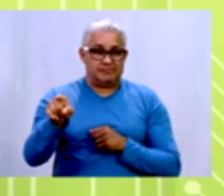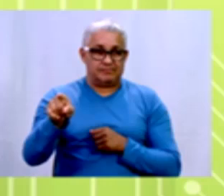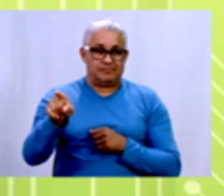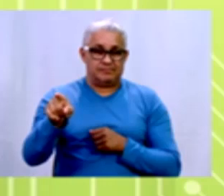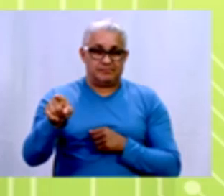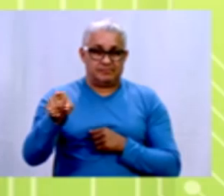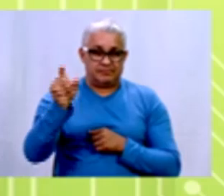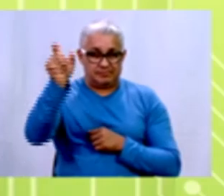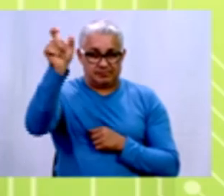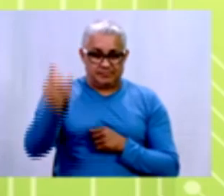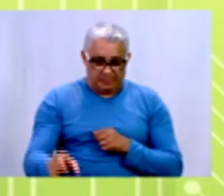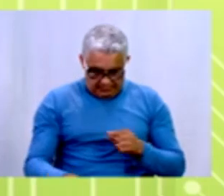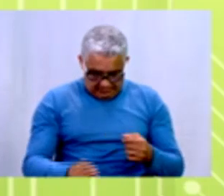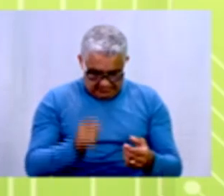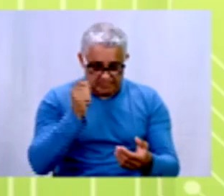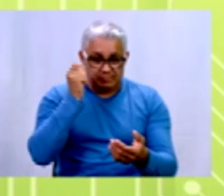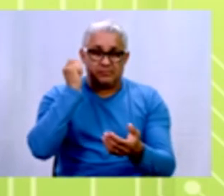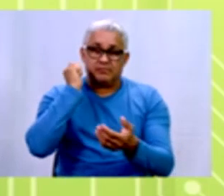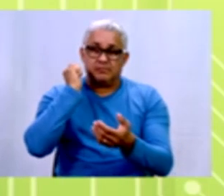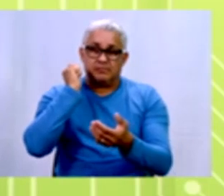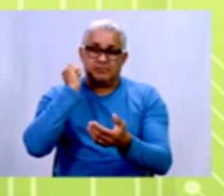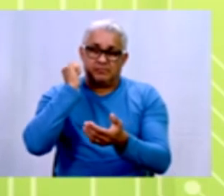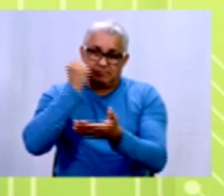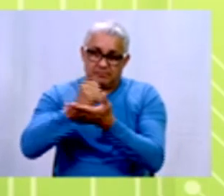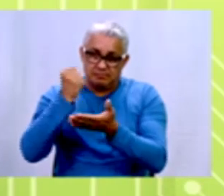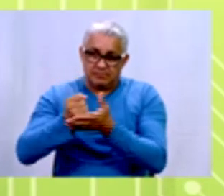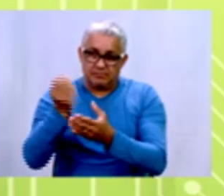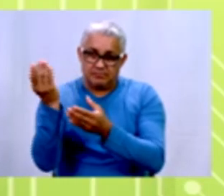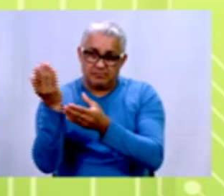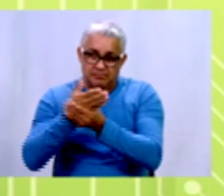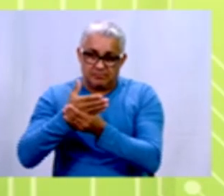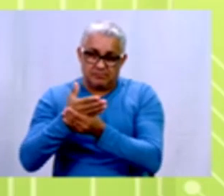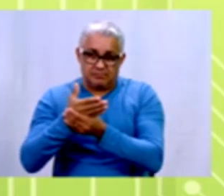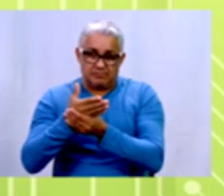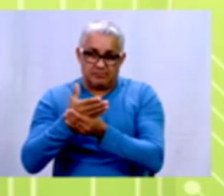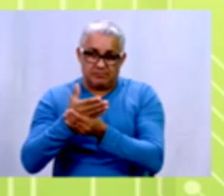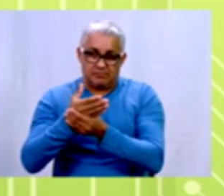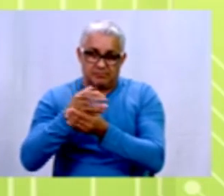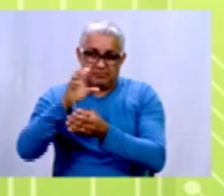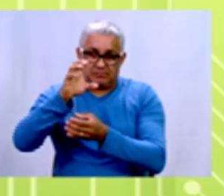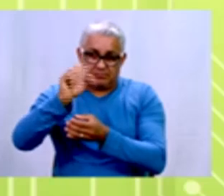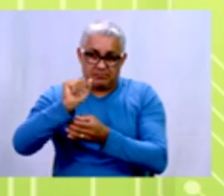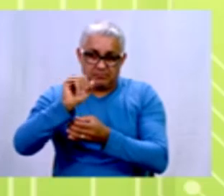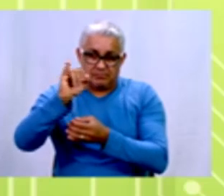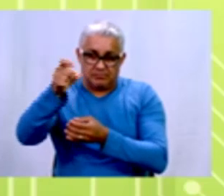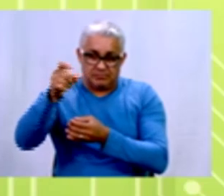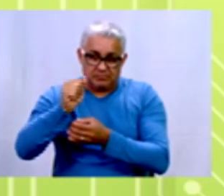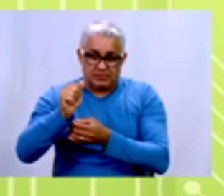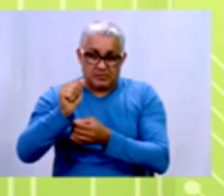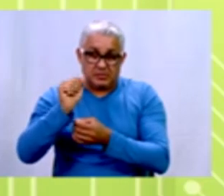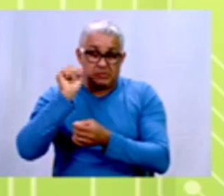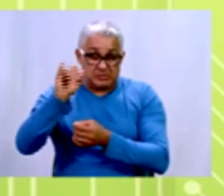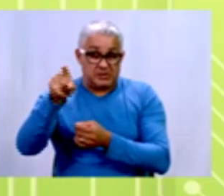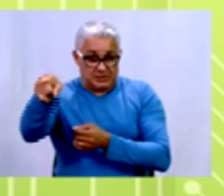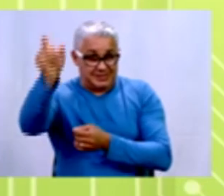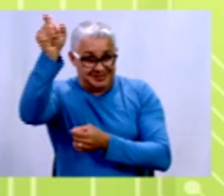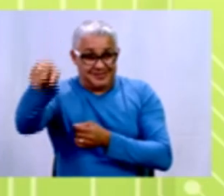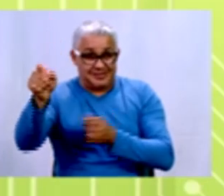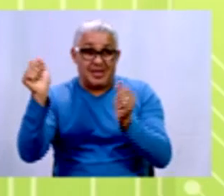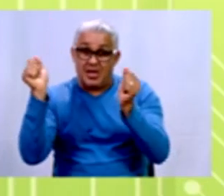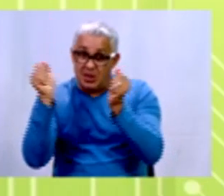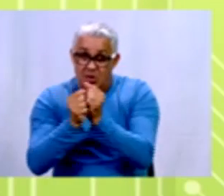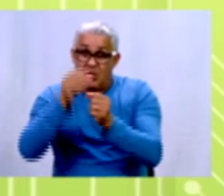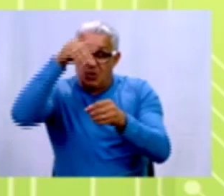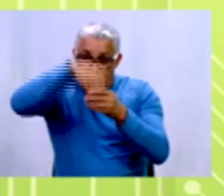contratar simplesmente o taxista para entregar a caixa, ele for junto, ou seja, ele pegar a caixa, entrar dentro do táxi, acertou ali o